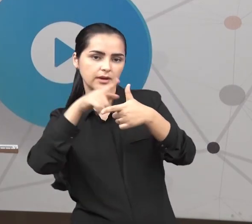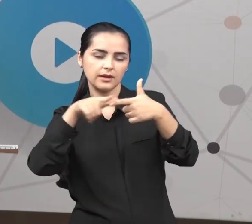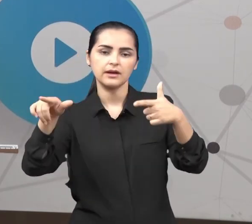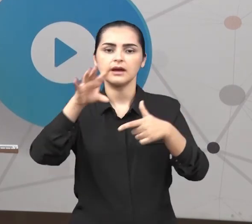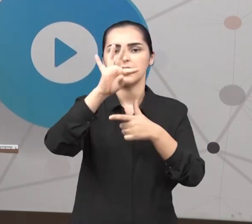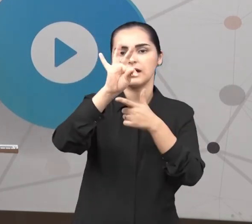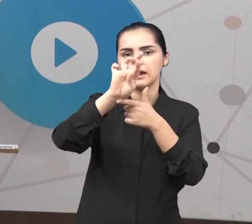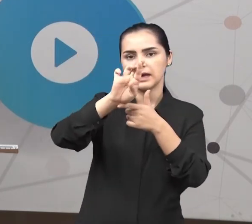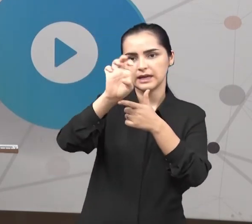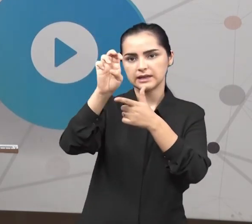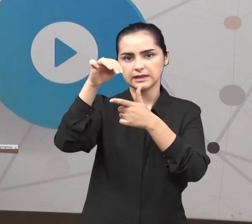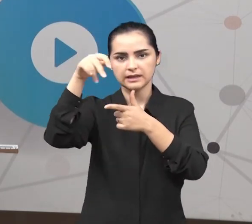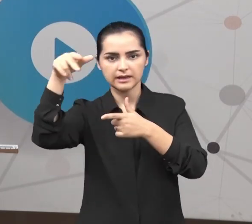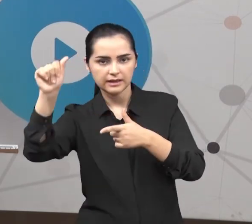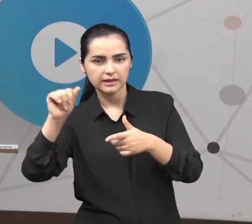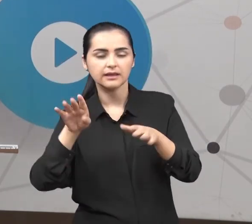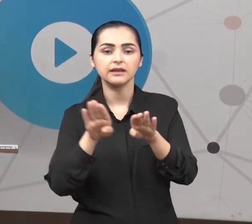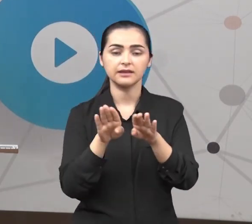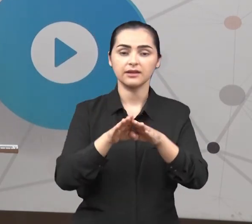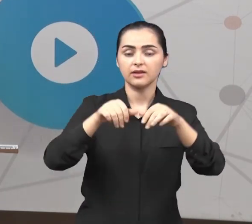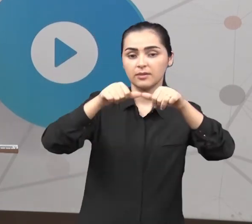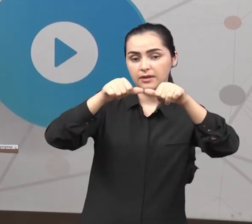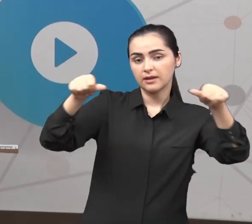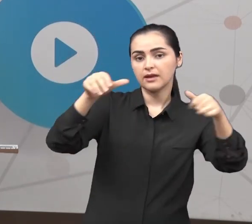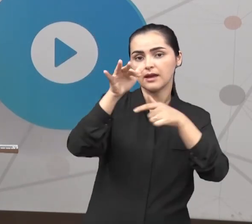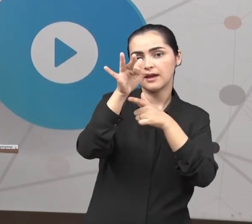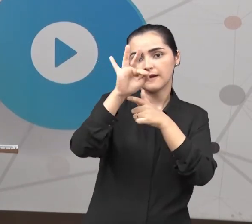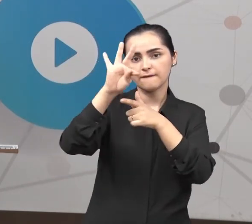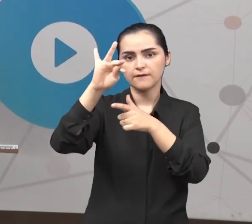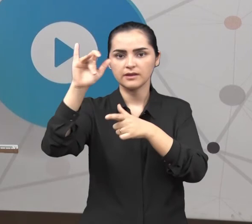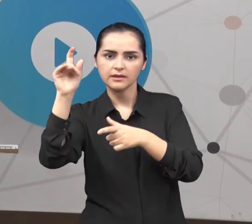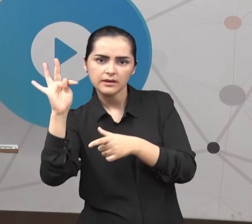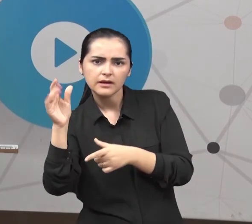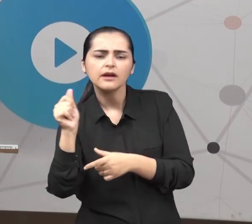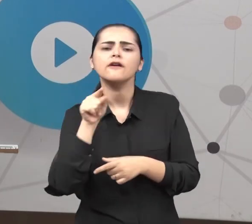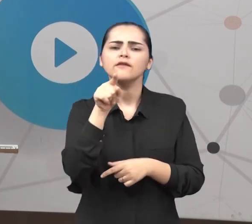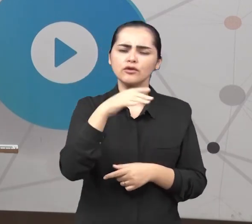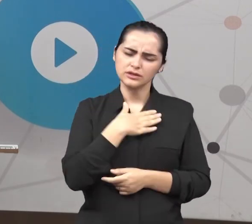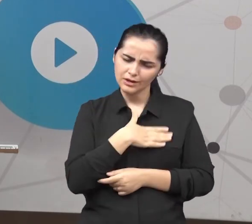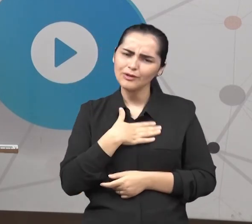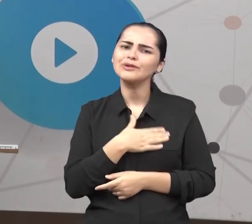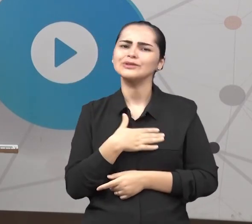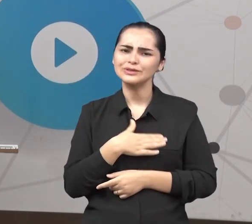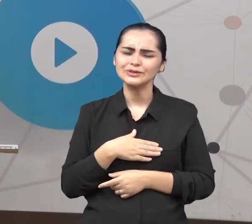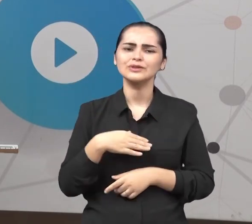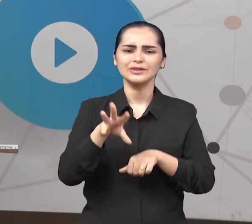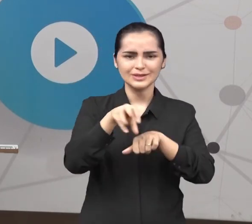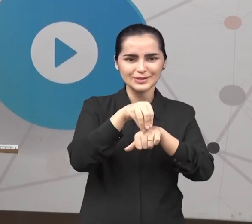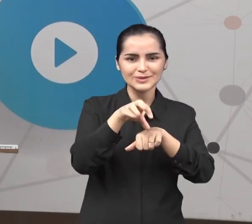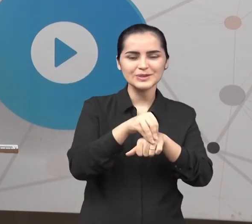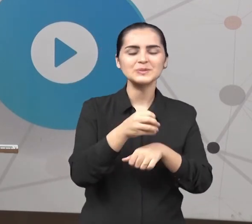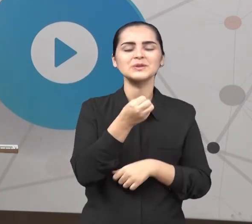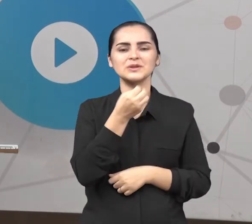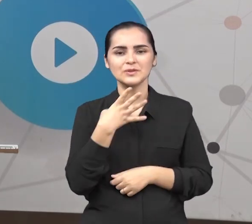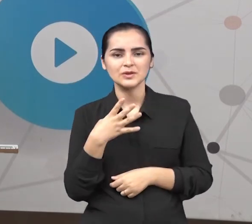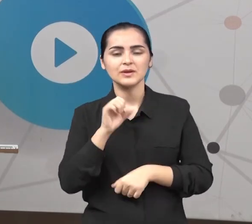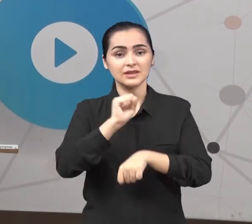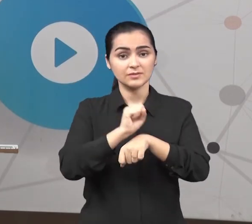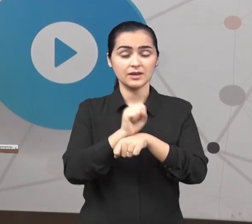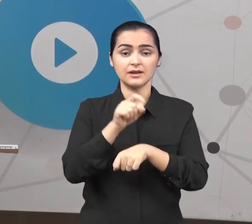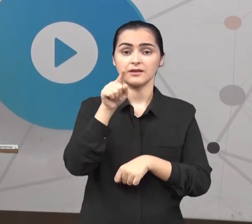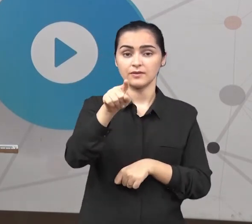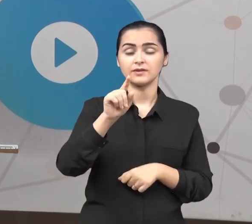bem. Você gostou dessa descoberta? Então, eu irei esperar